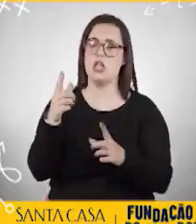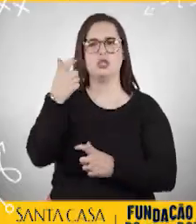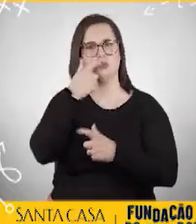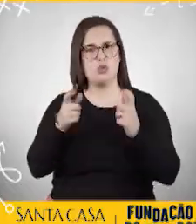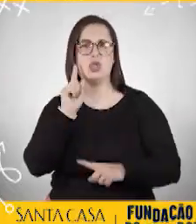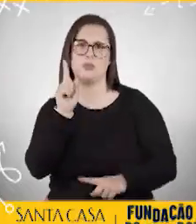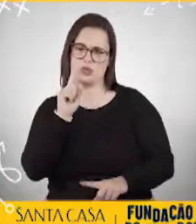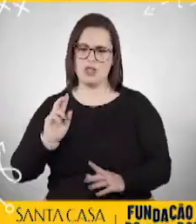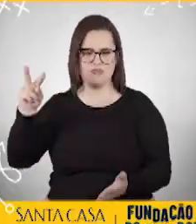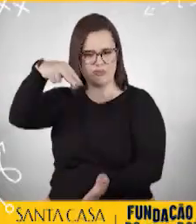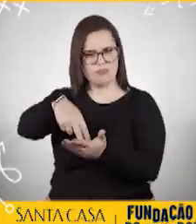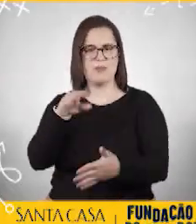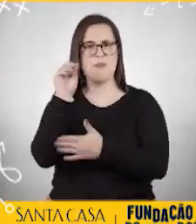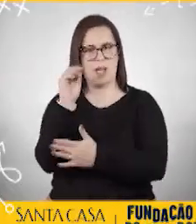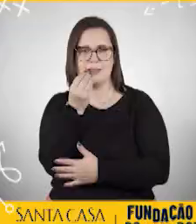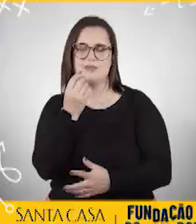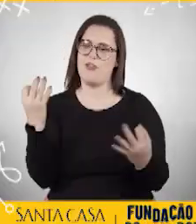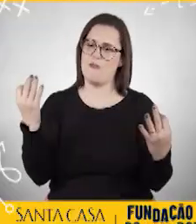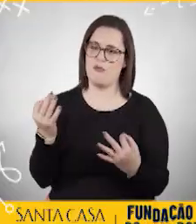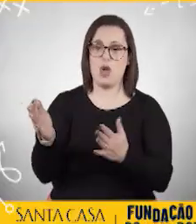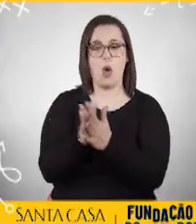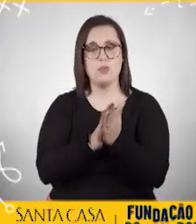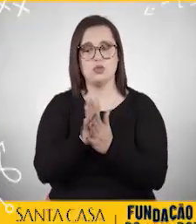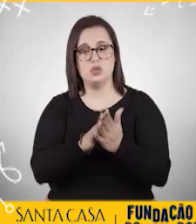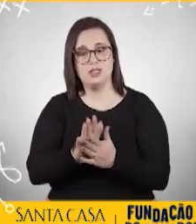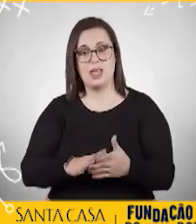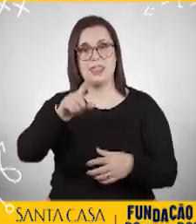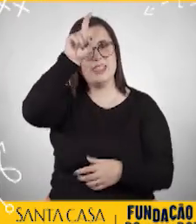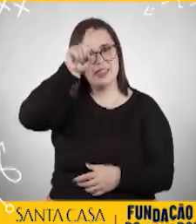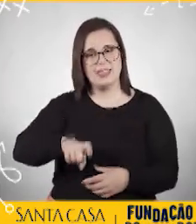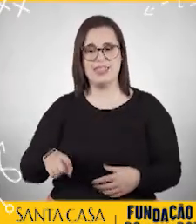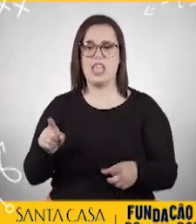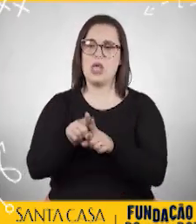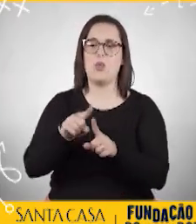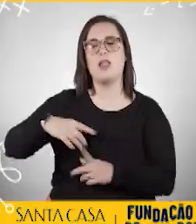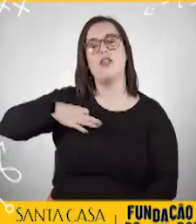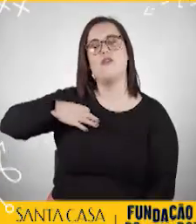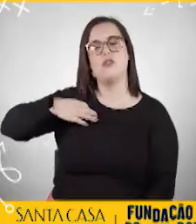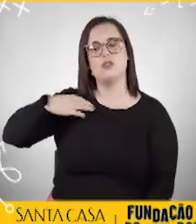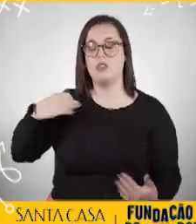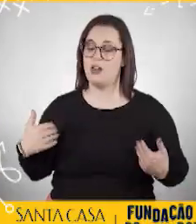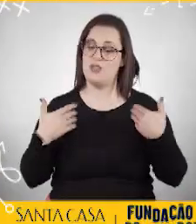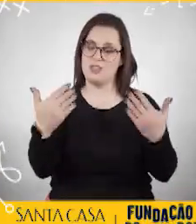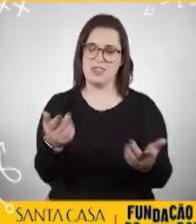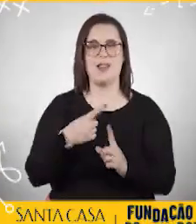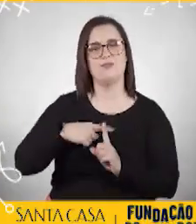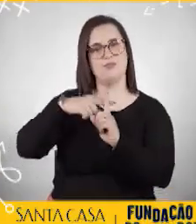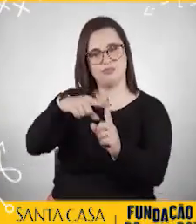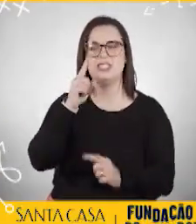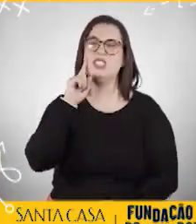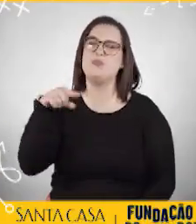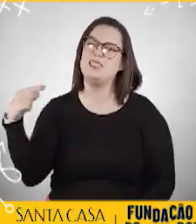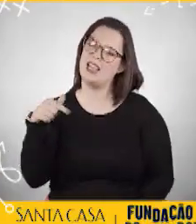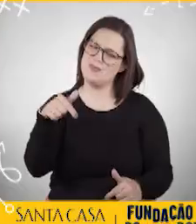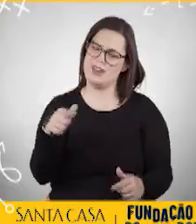Pereira. Figuras incontornáveis do nosso futebol tiveram a oportunidade de viver um dia na pele de voluntário e dar um contributo